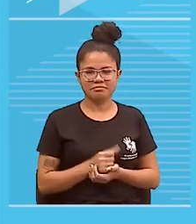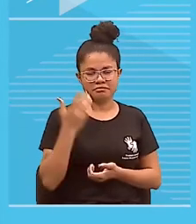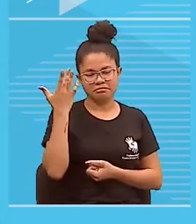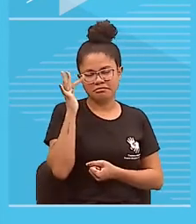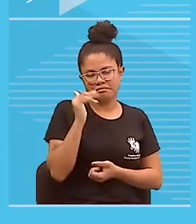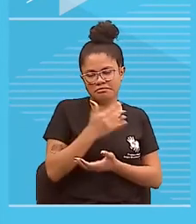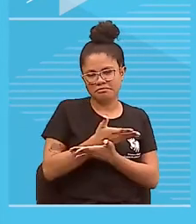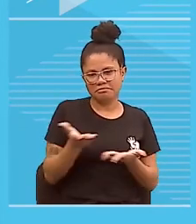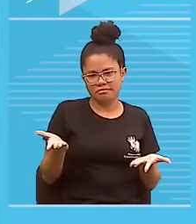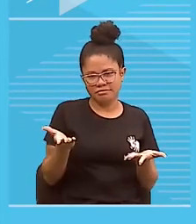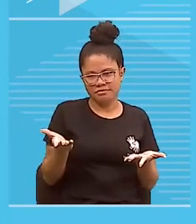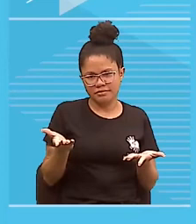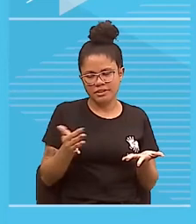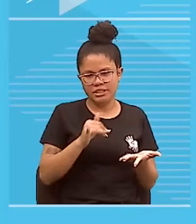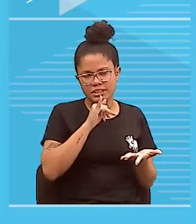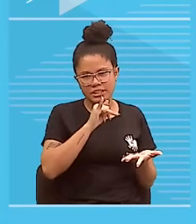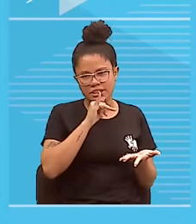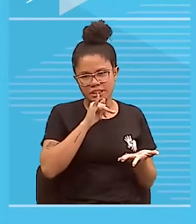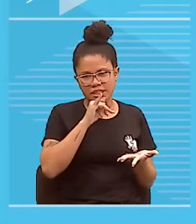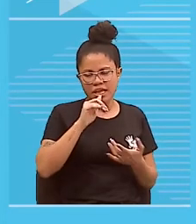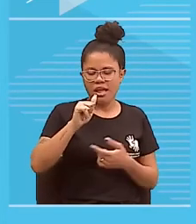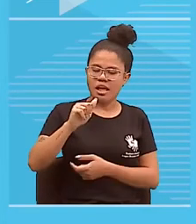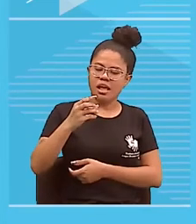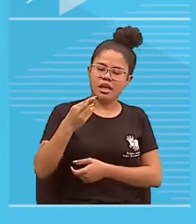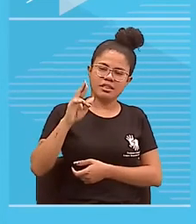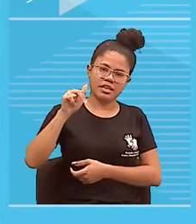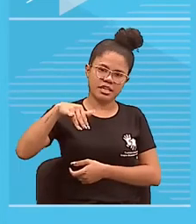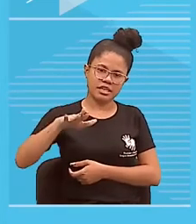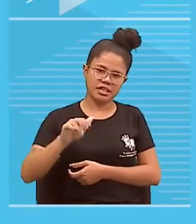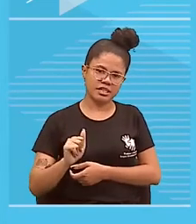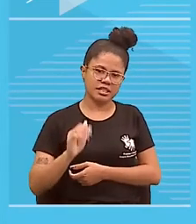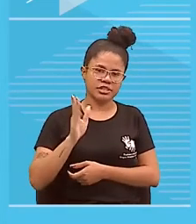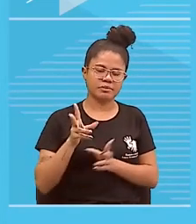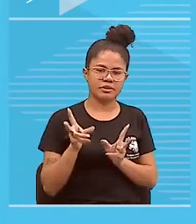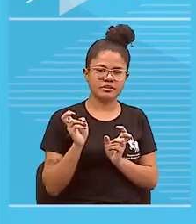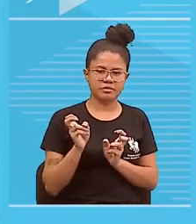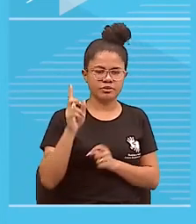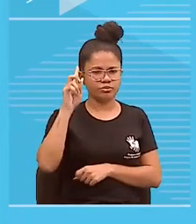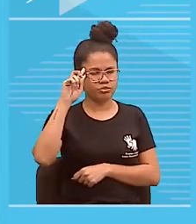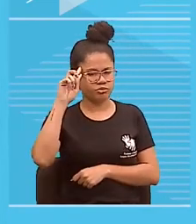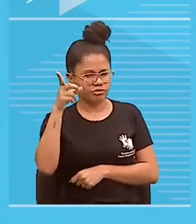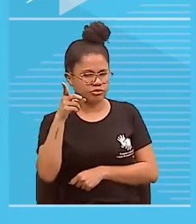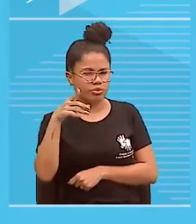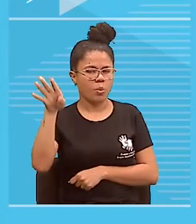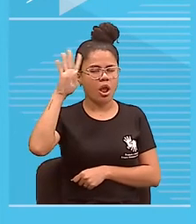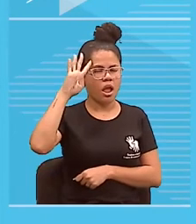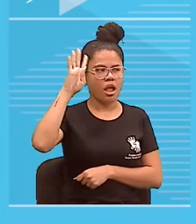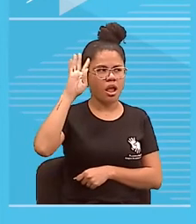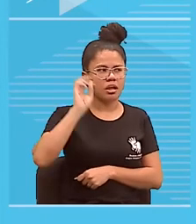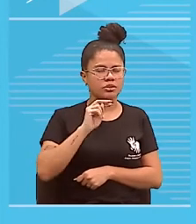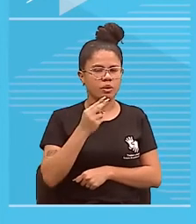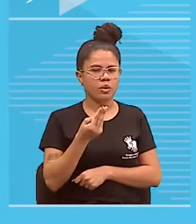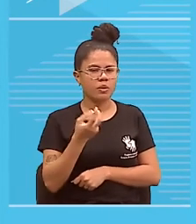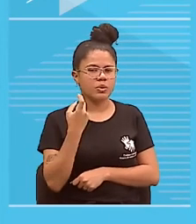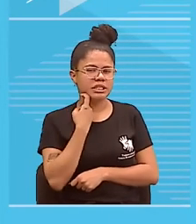sei vocês aí focados né que é de Adriana eu já vi ela postou mesmo um dia até foi uma quarta-feira foi uma cesta que tu